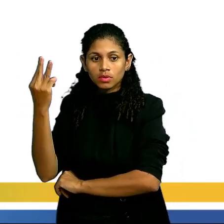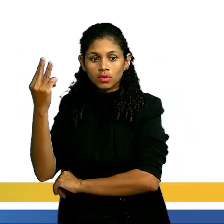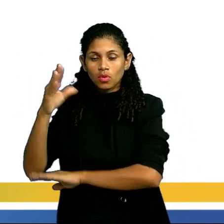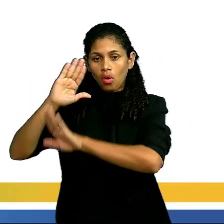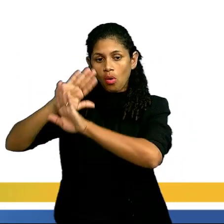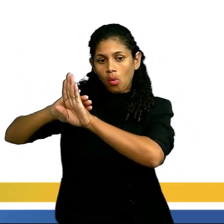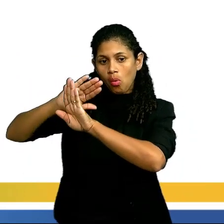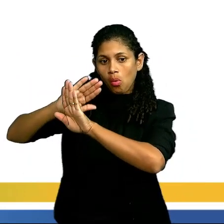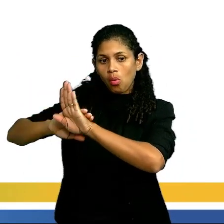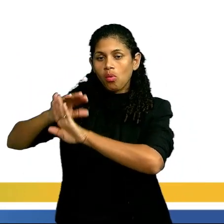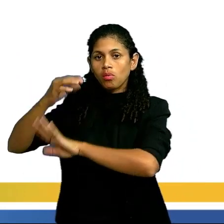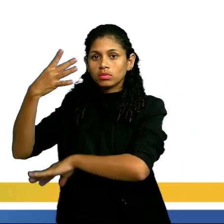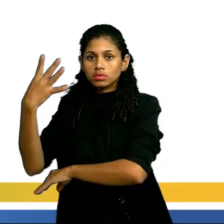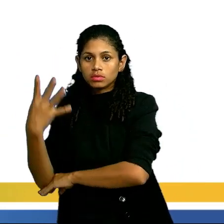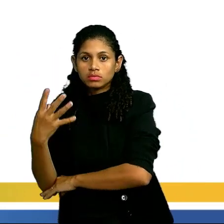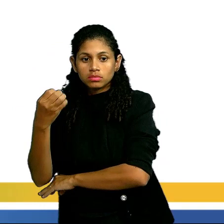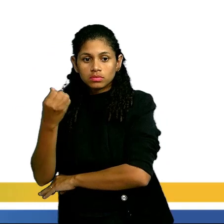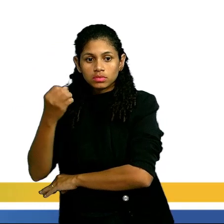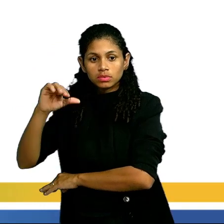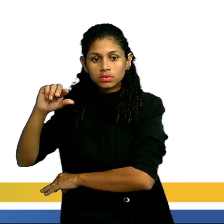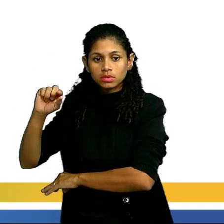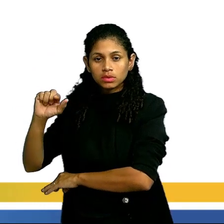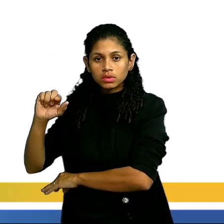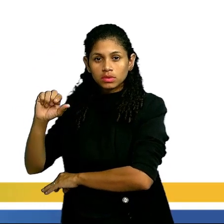encosto, tá?